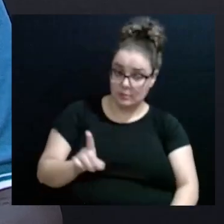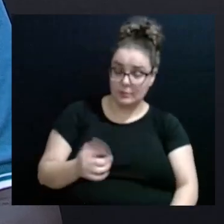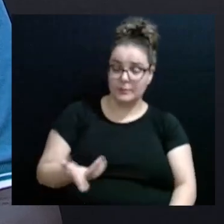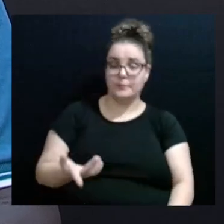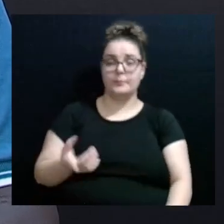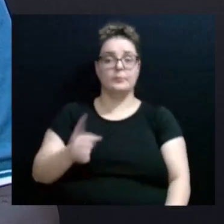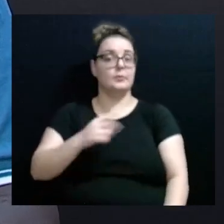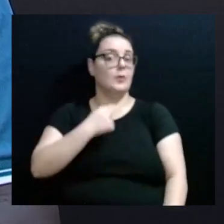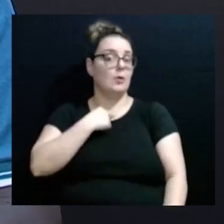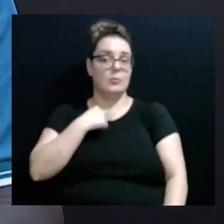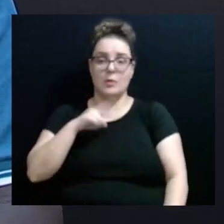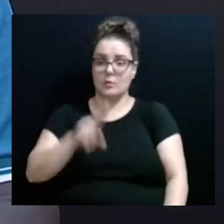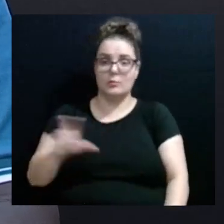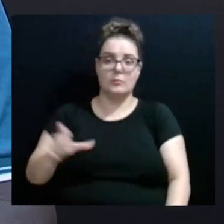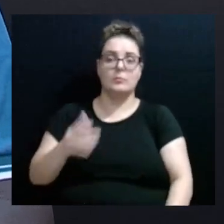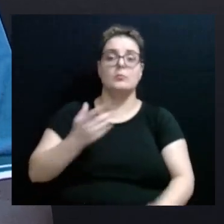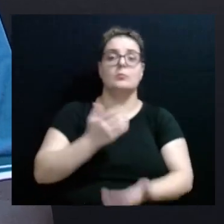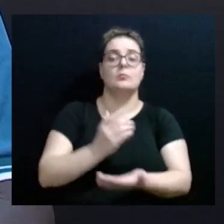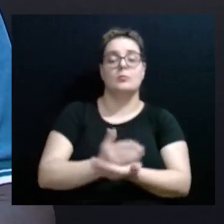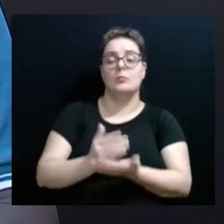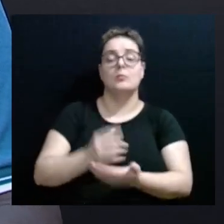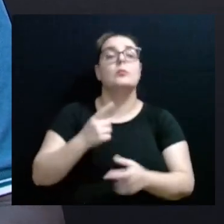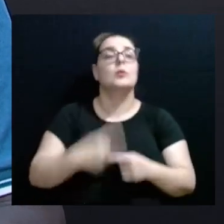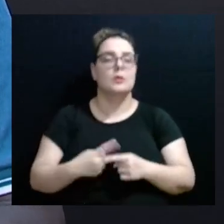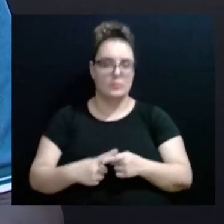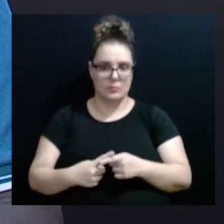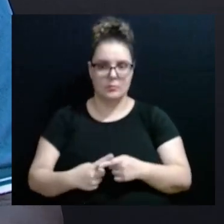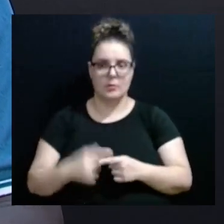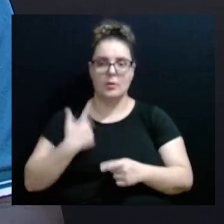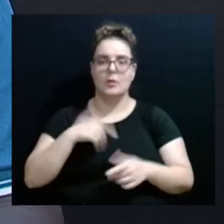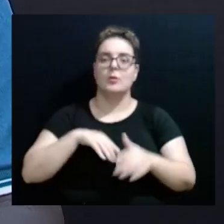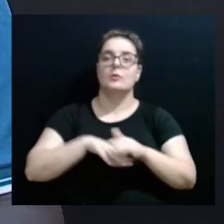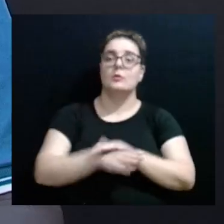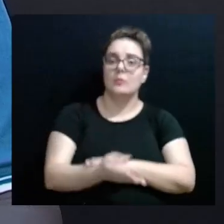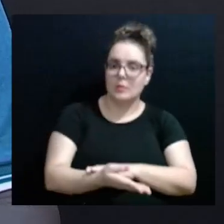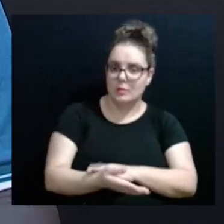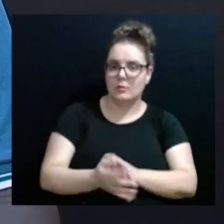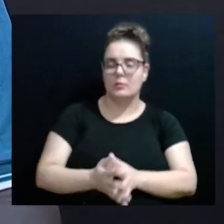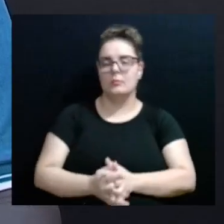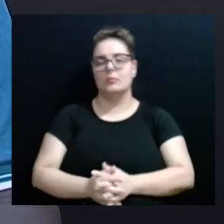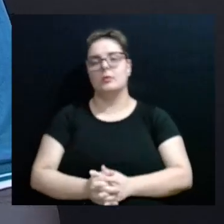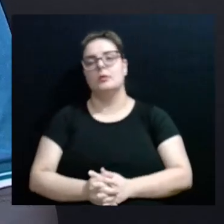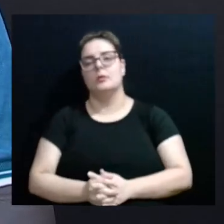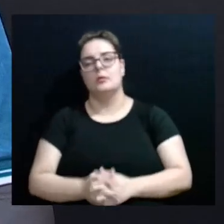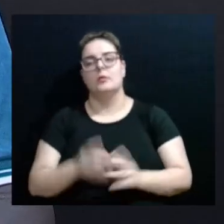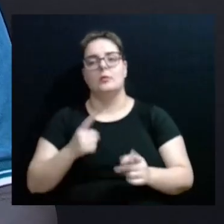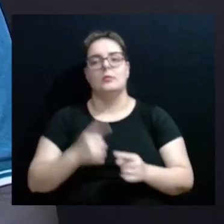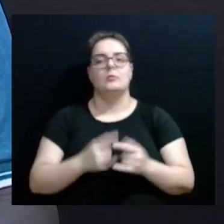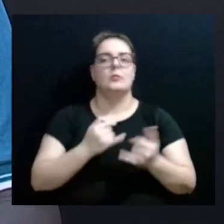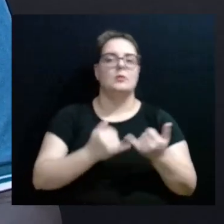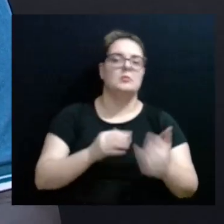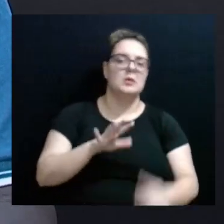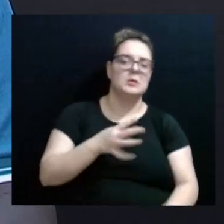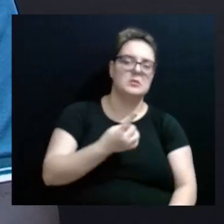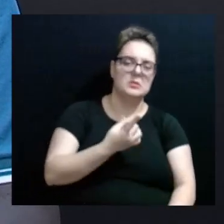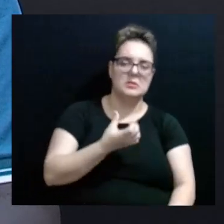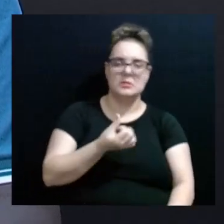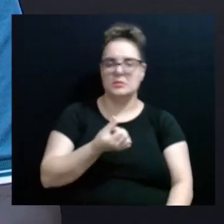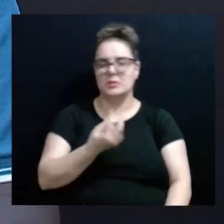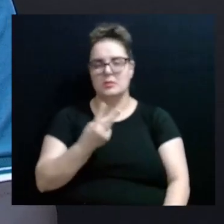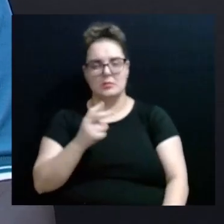Caso contrário, não se deve usar o cartão. Por quê? Porque como nós temos o hábito, né, do cartão, porque em